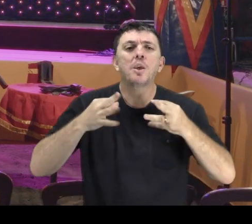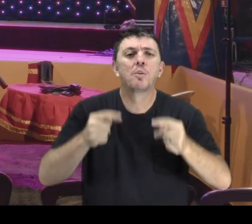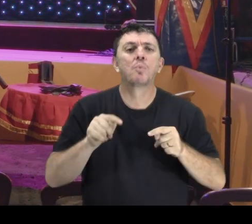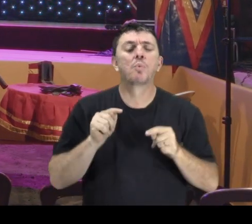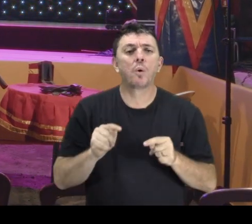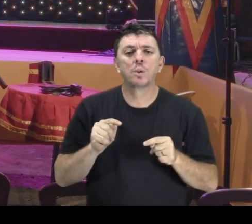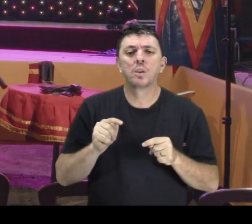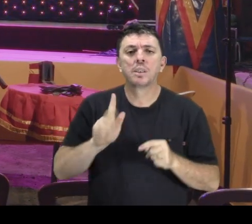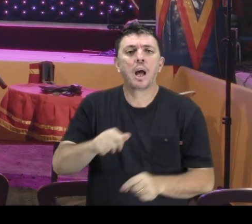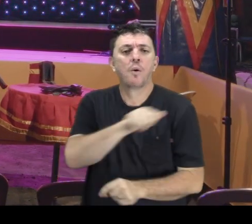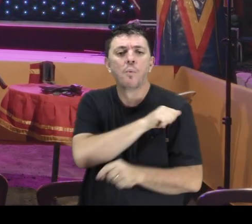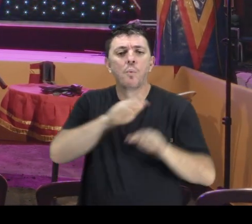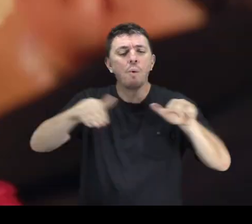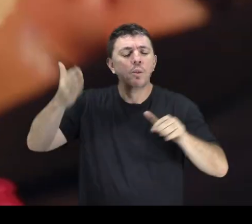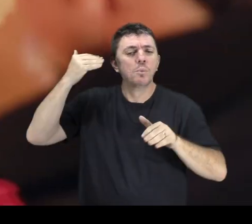ficaram bons.